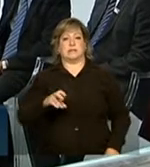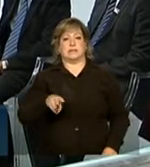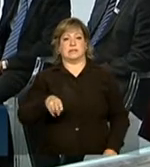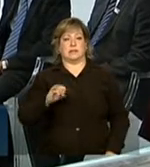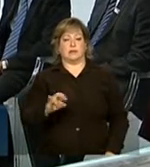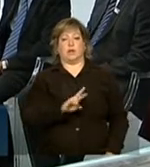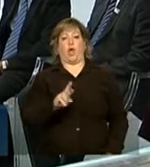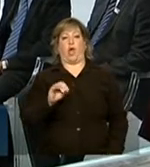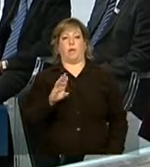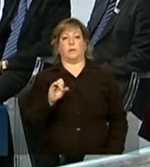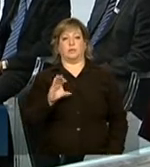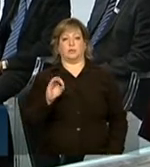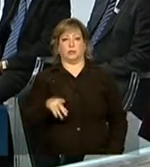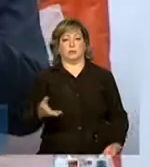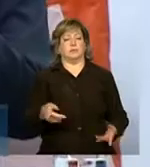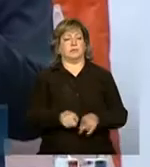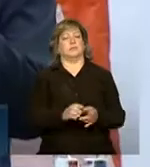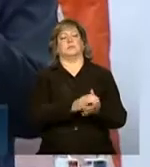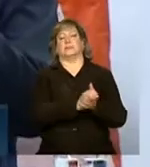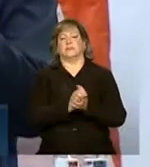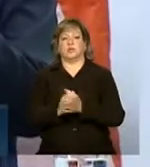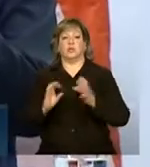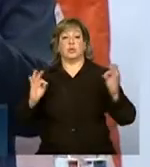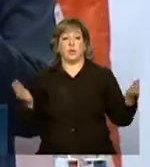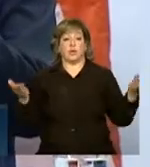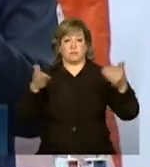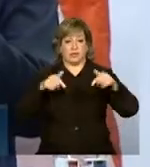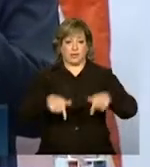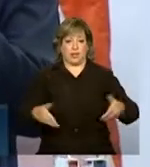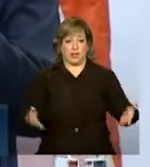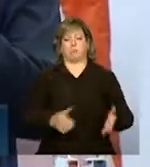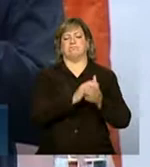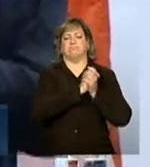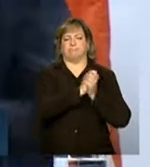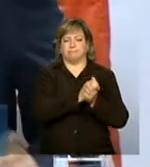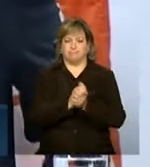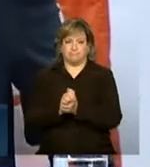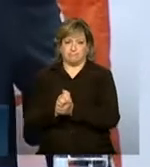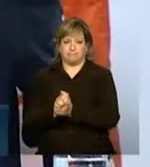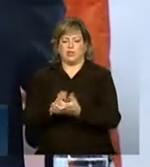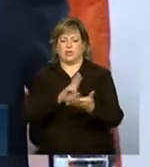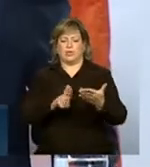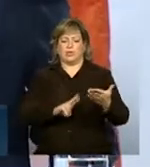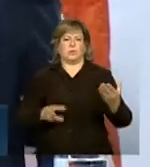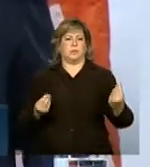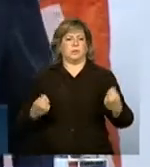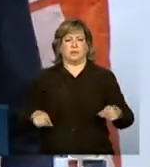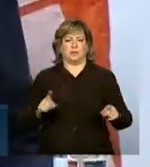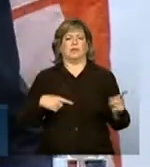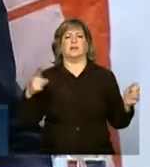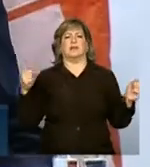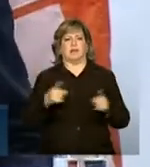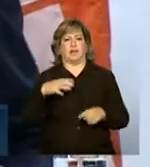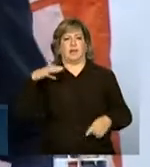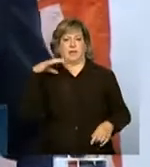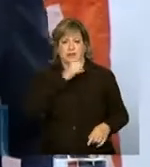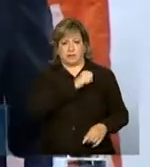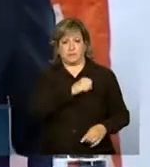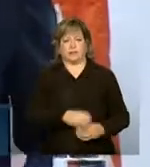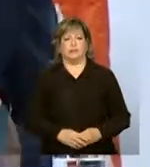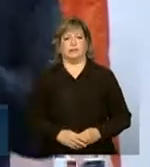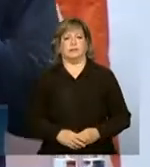Robson Andrade, amigo Ricardo Vinhas, todos os aqui presentes, vou poupá-los da nominata e vou ser brevíssimo nessa